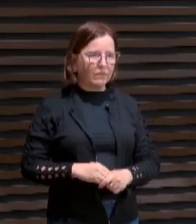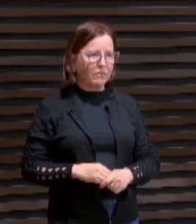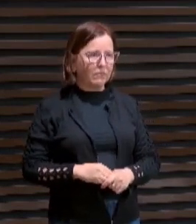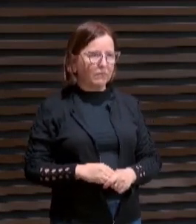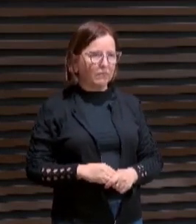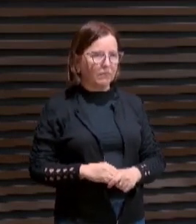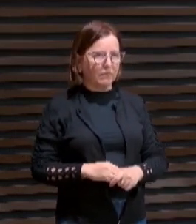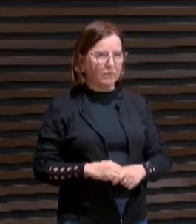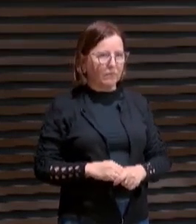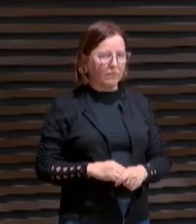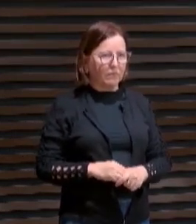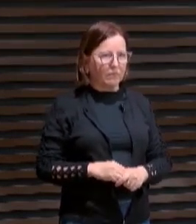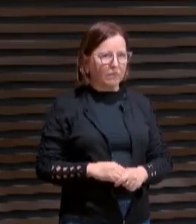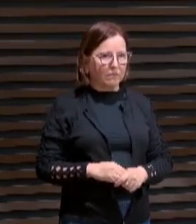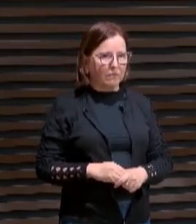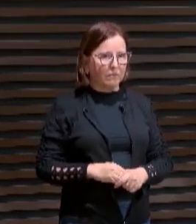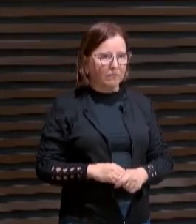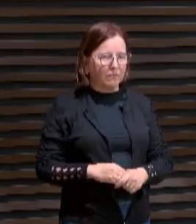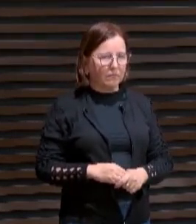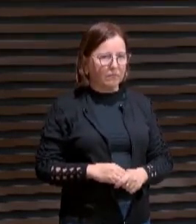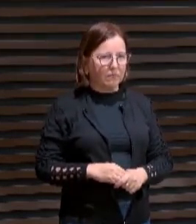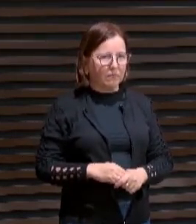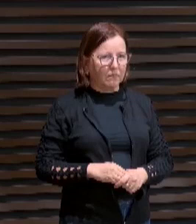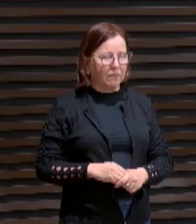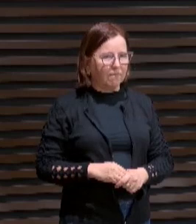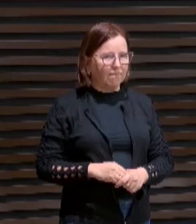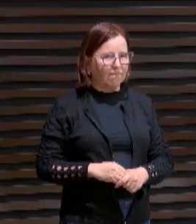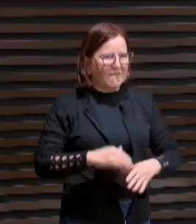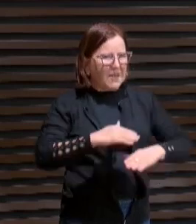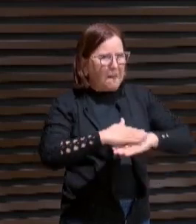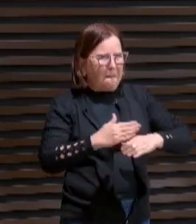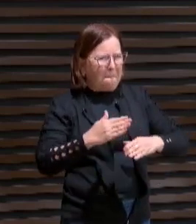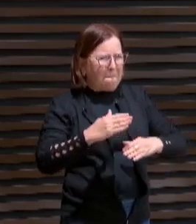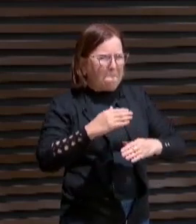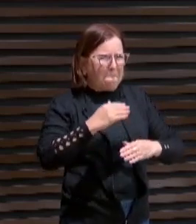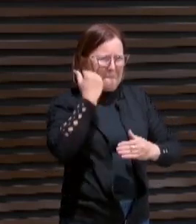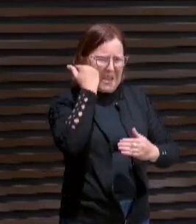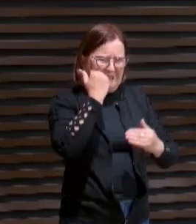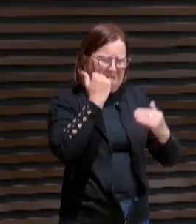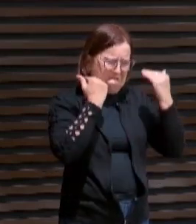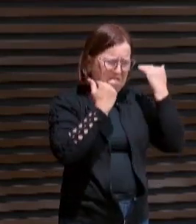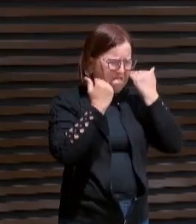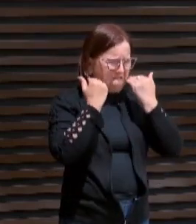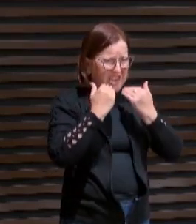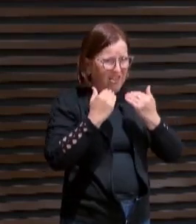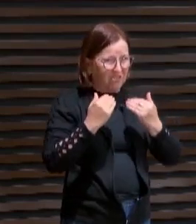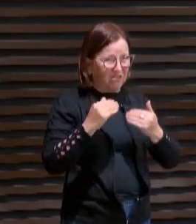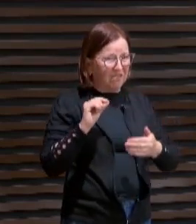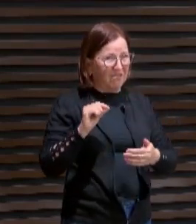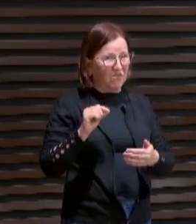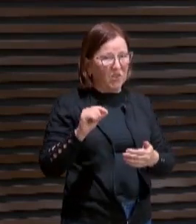Para ficar desfigurado mais do que outro qualquer. O profeta, com o binóculo